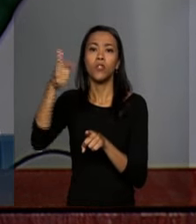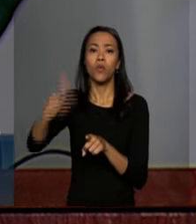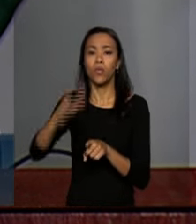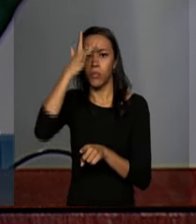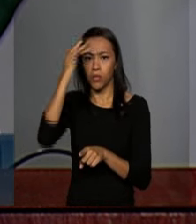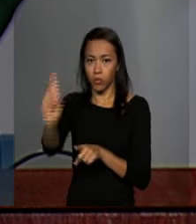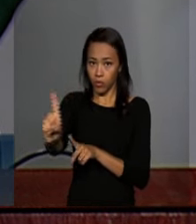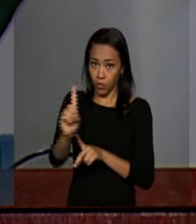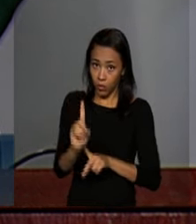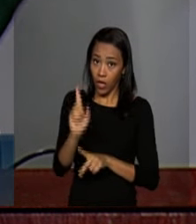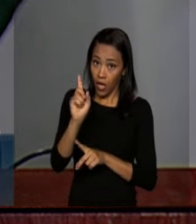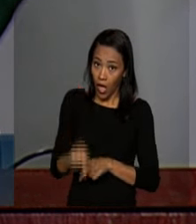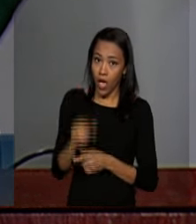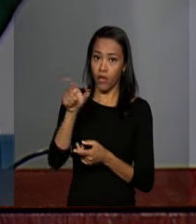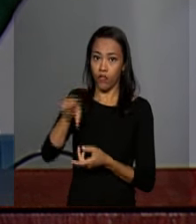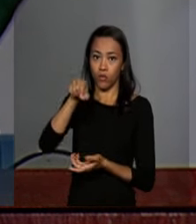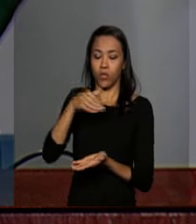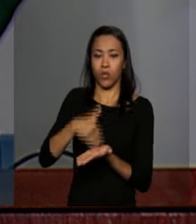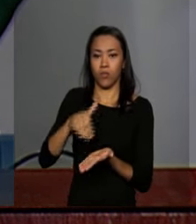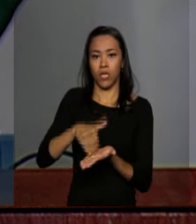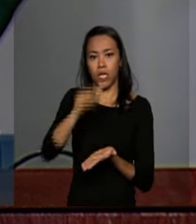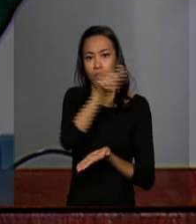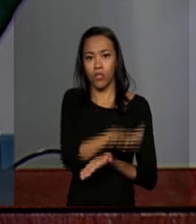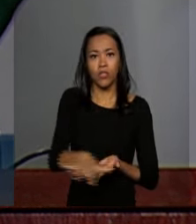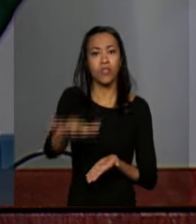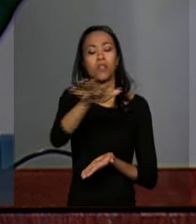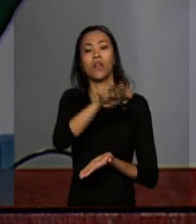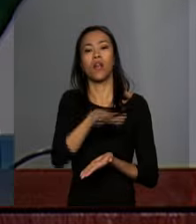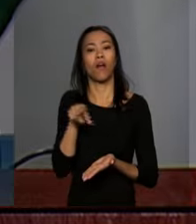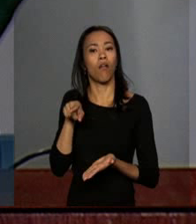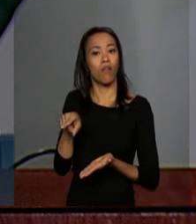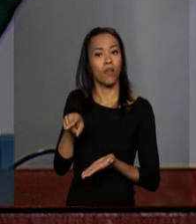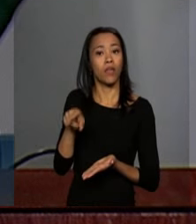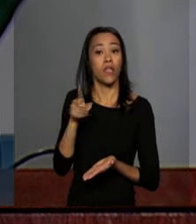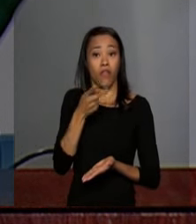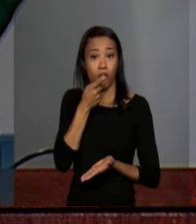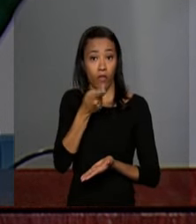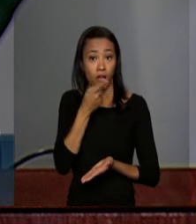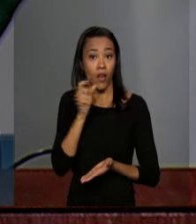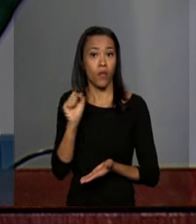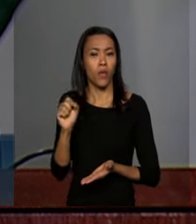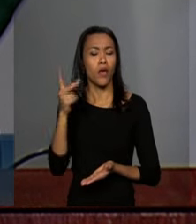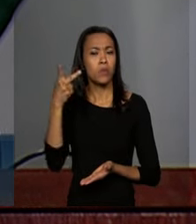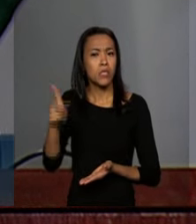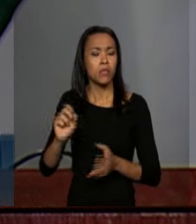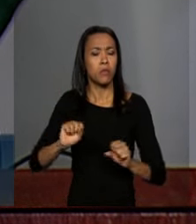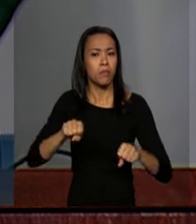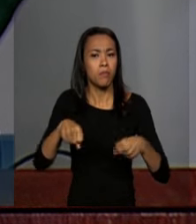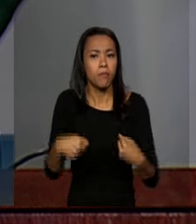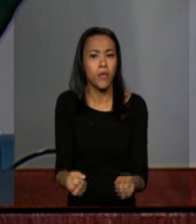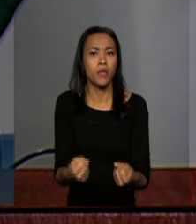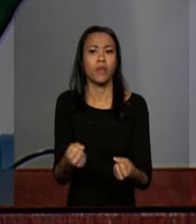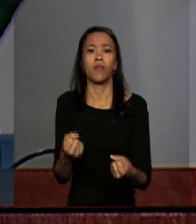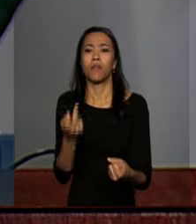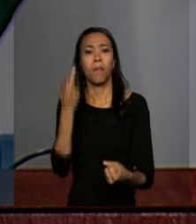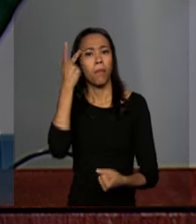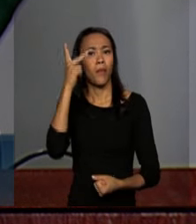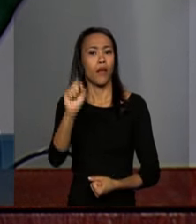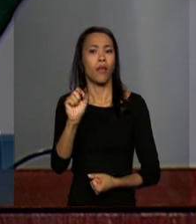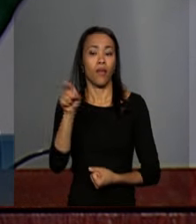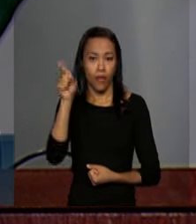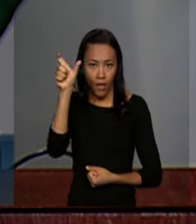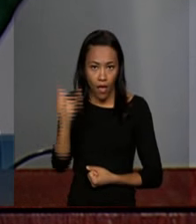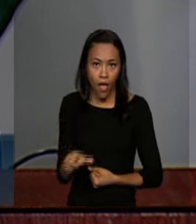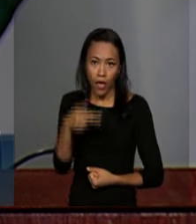tomou posse como secretário-geral das Relações Exteriores, permito-me extrair a referência ao seu empenho para que esta seja